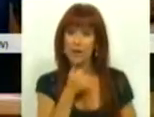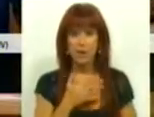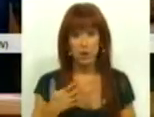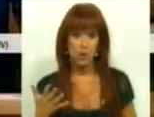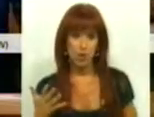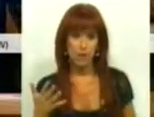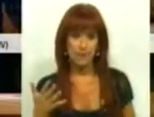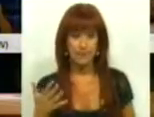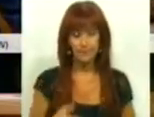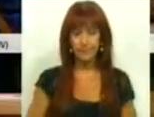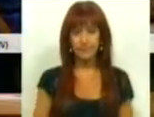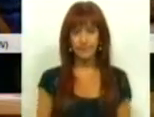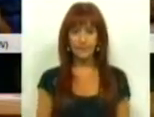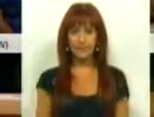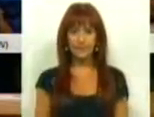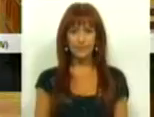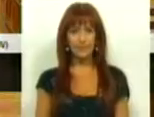decisões.